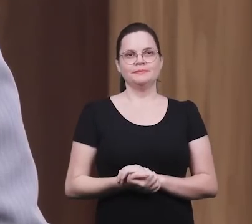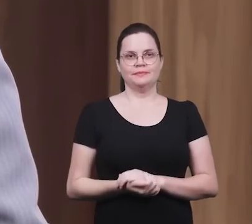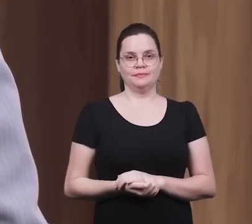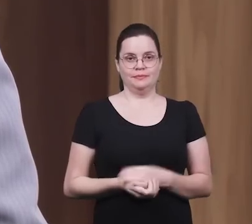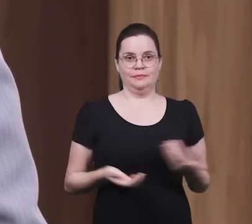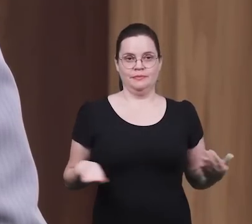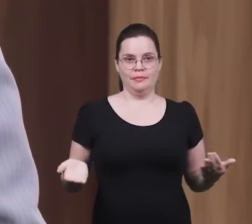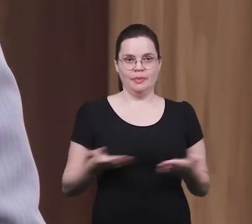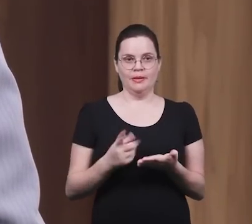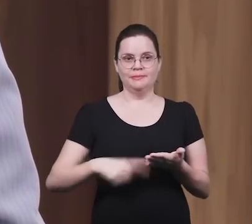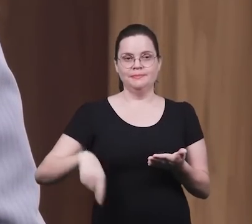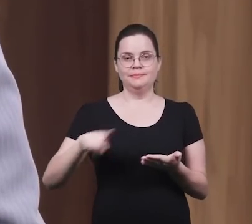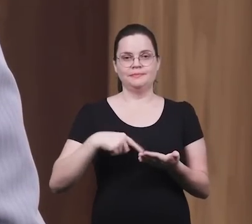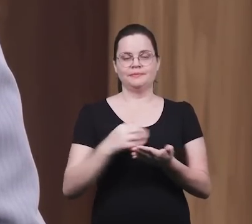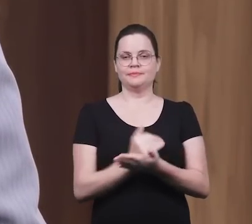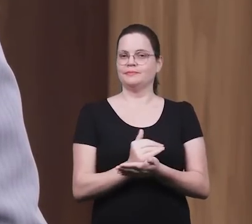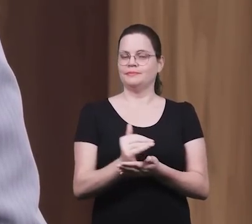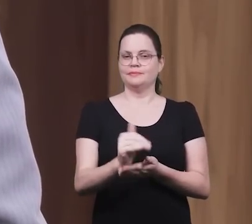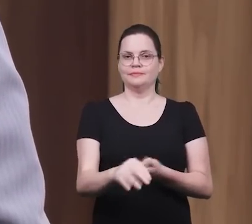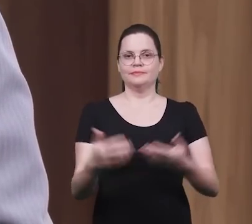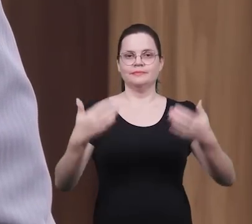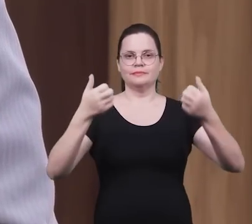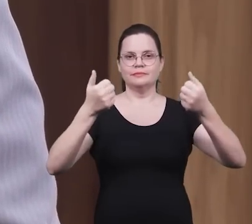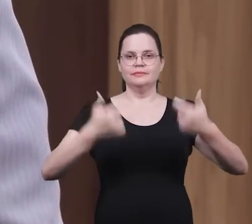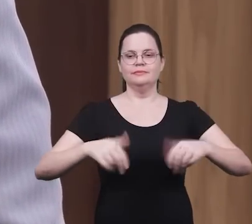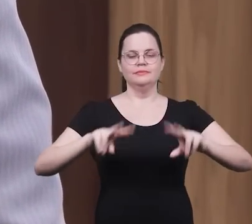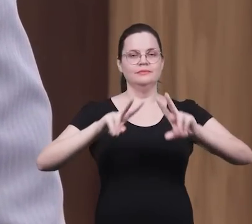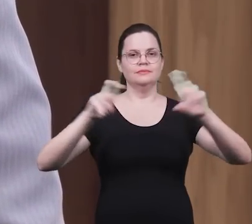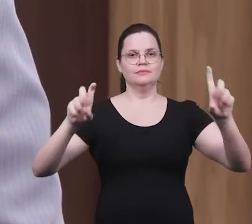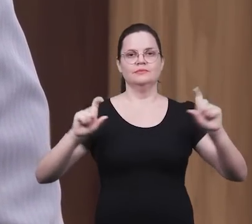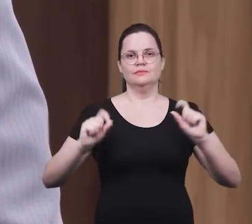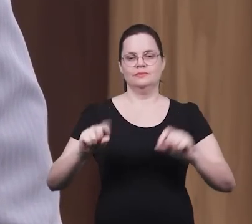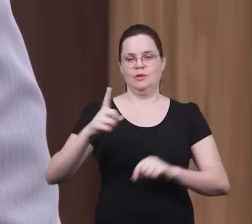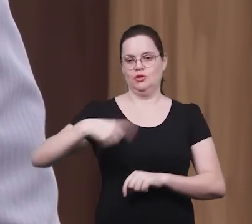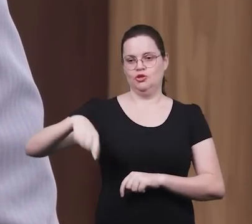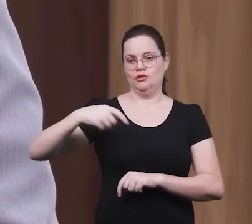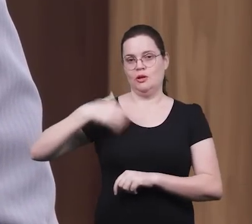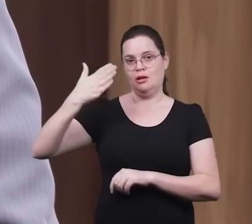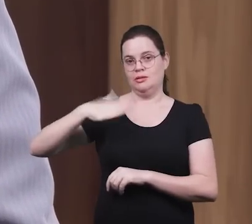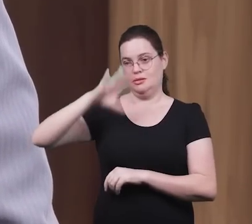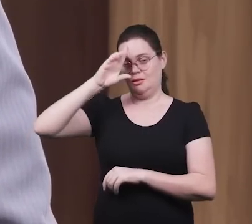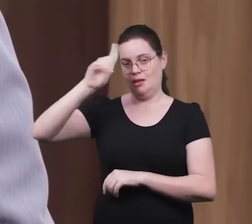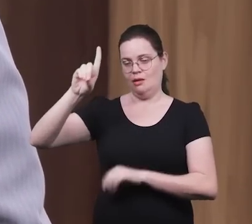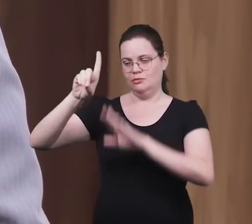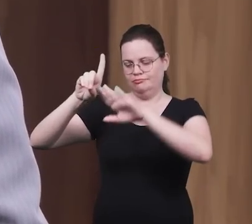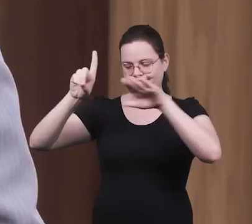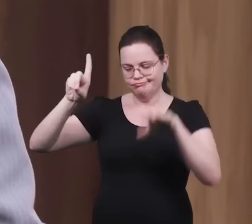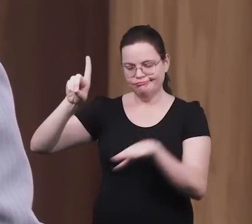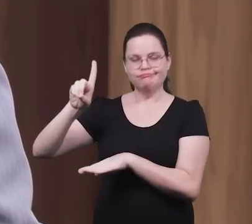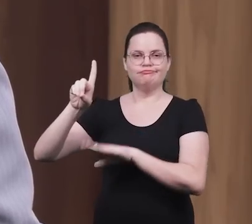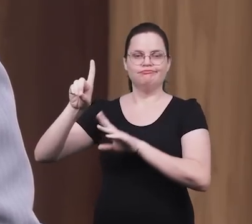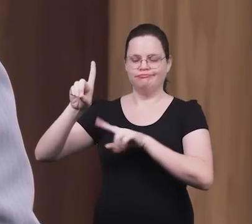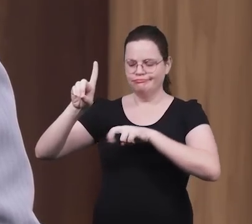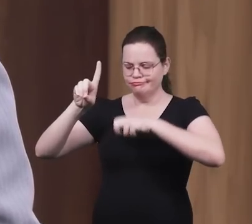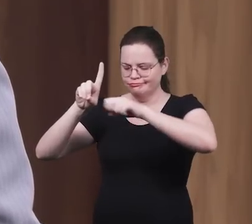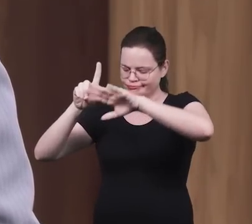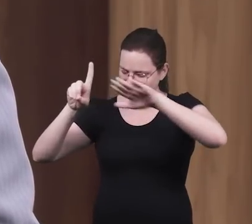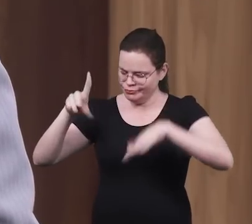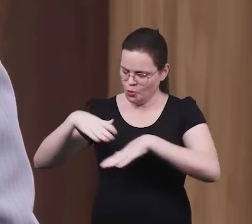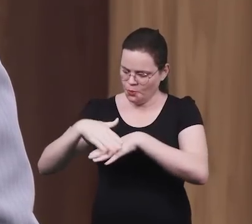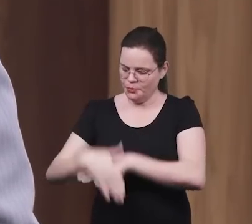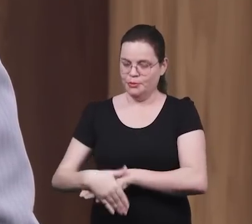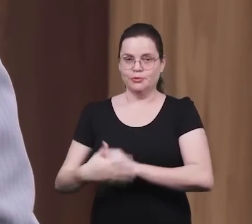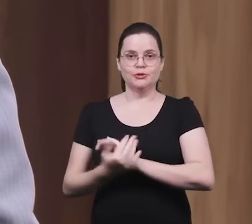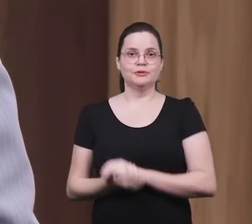E hoje, pastor, nós vamos tratar sobre a humildade diante de Deus. Esse é um tema que